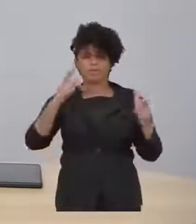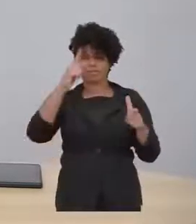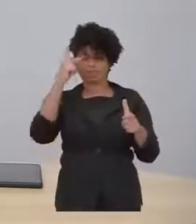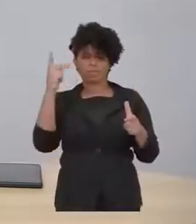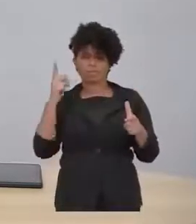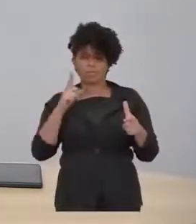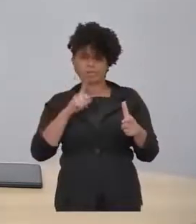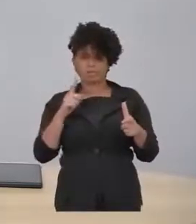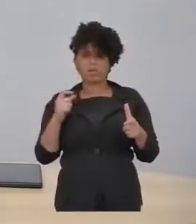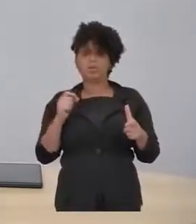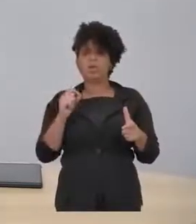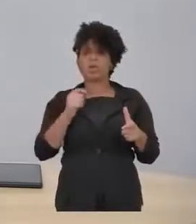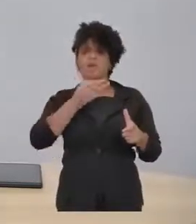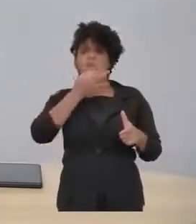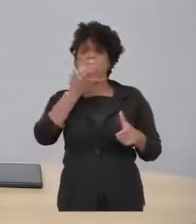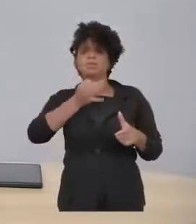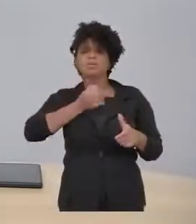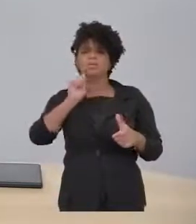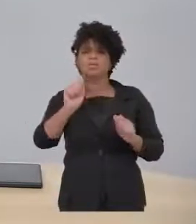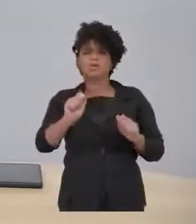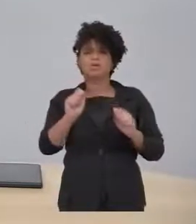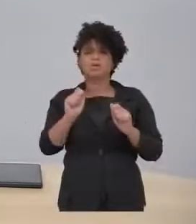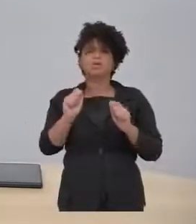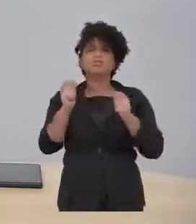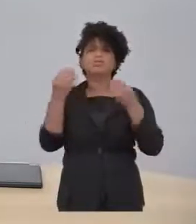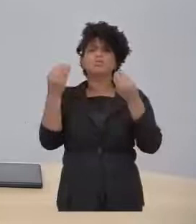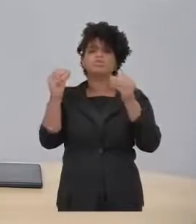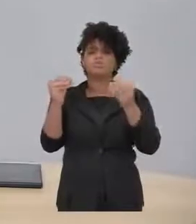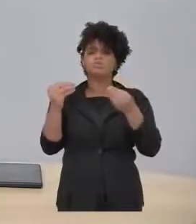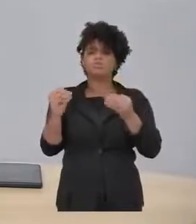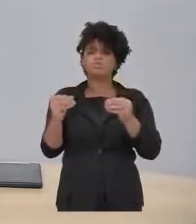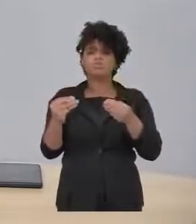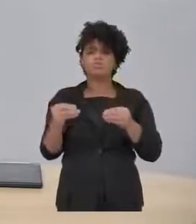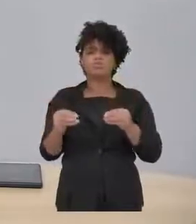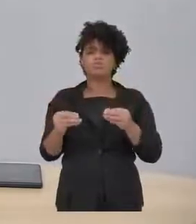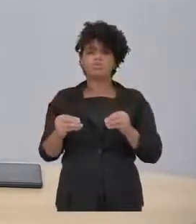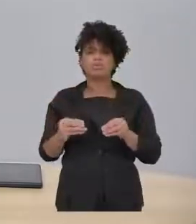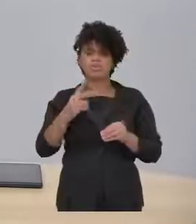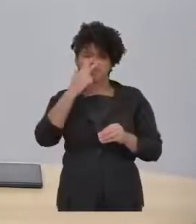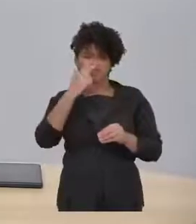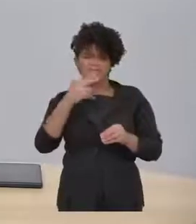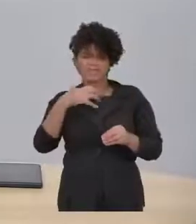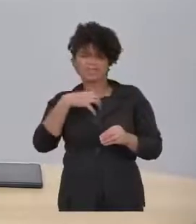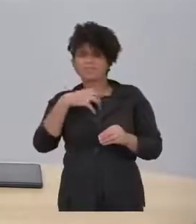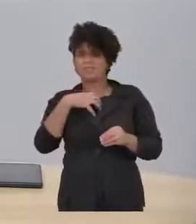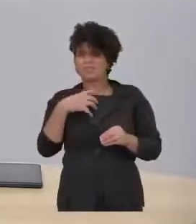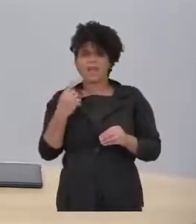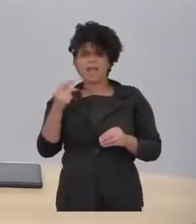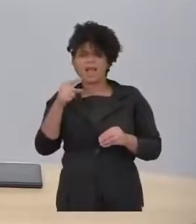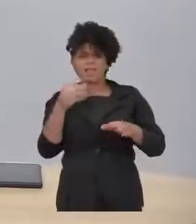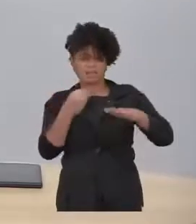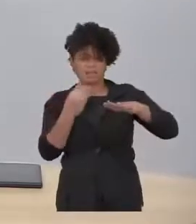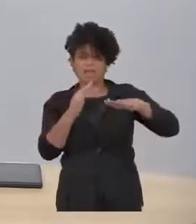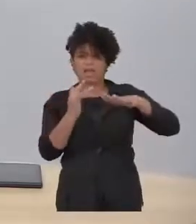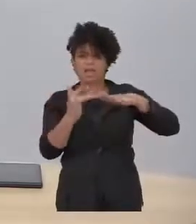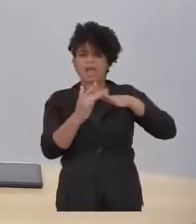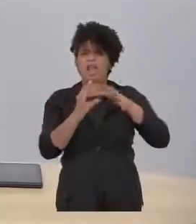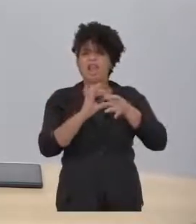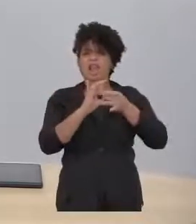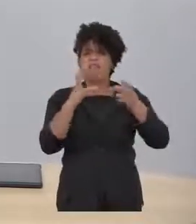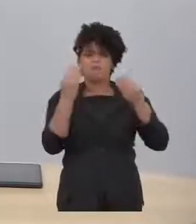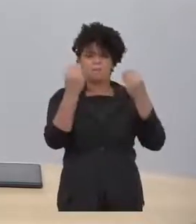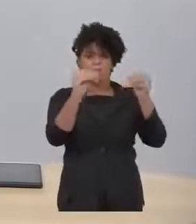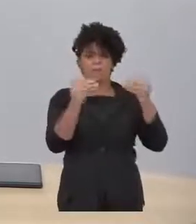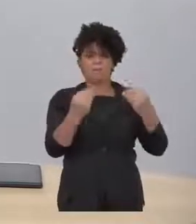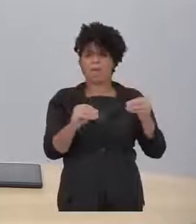é convidado a tomar um posicionamento, você tem que se posicionar, parece que a internet chama, né? Parece não. Chama para você se posicionar contra tudo,